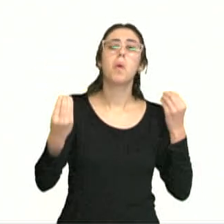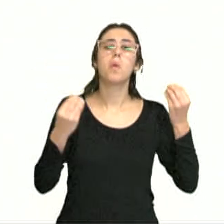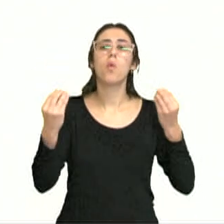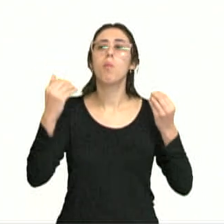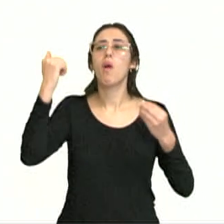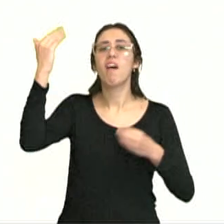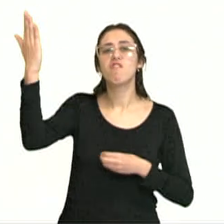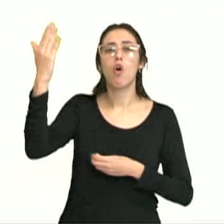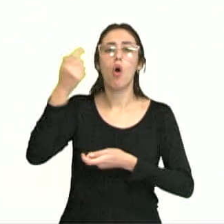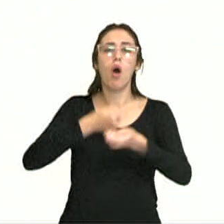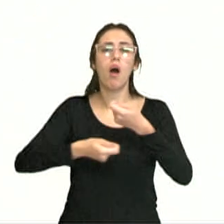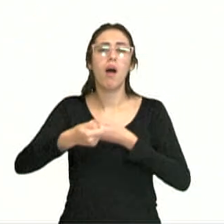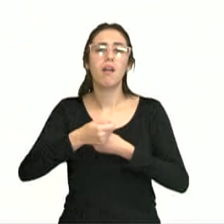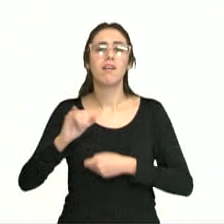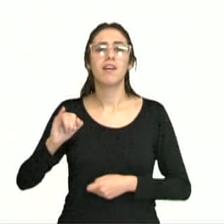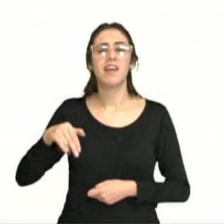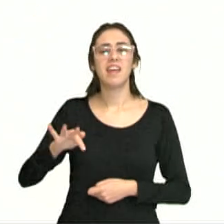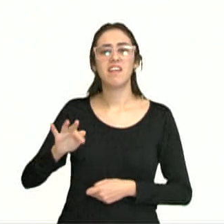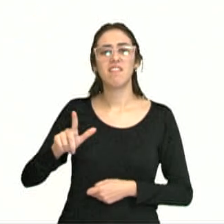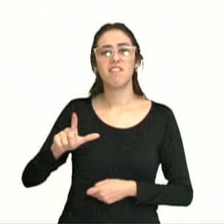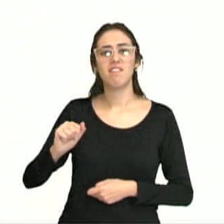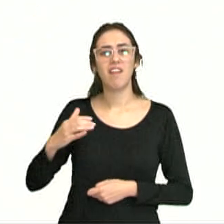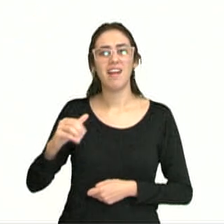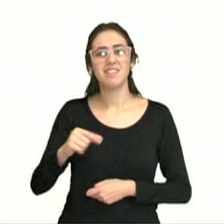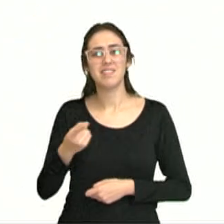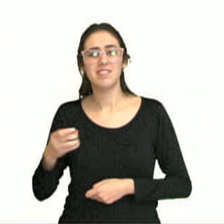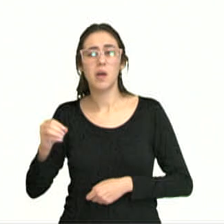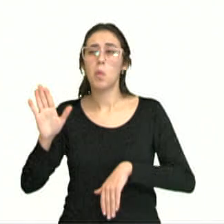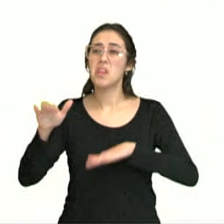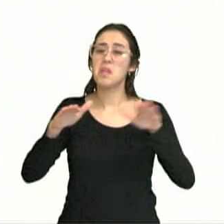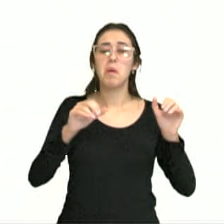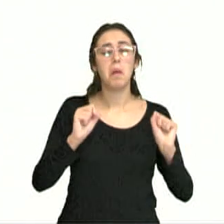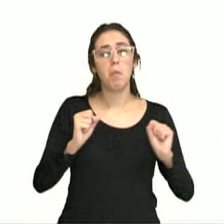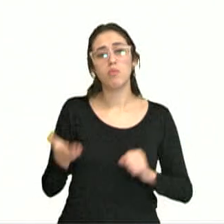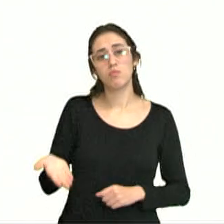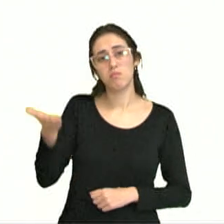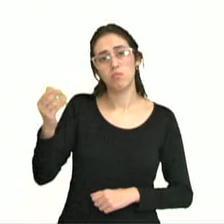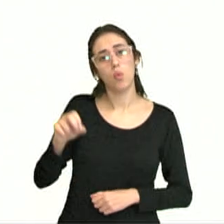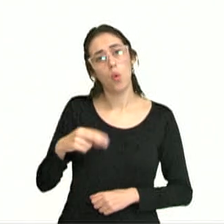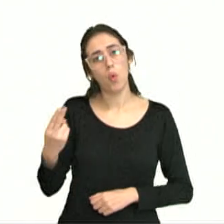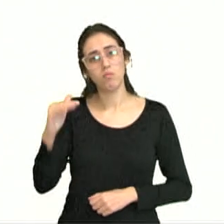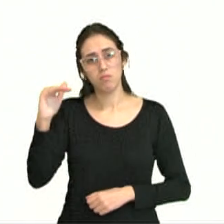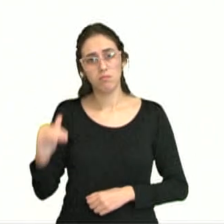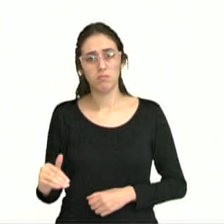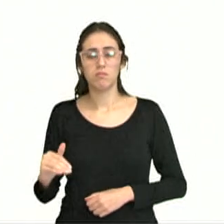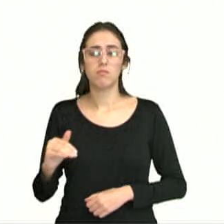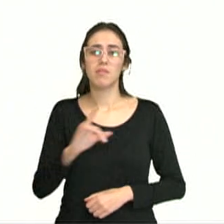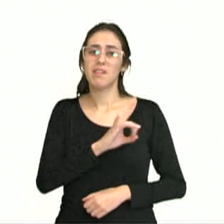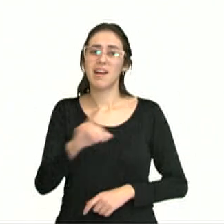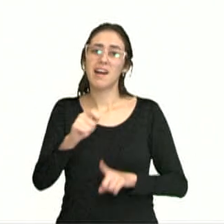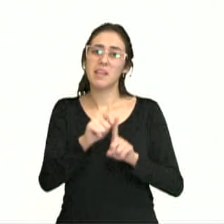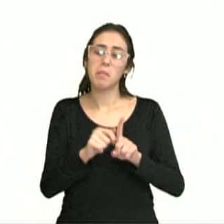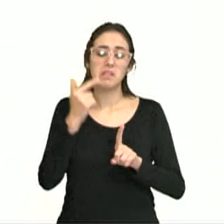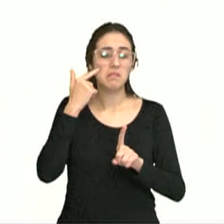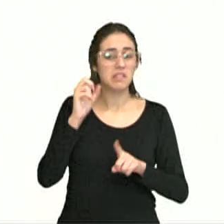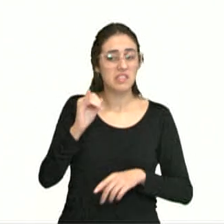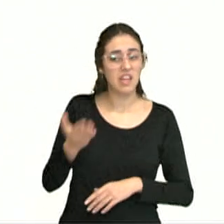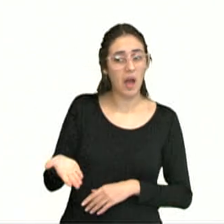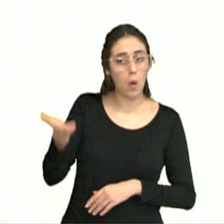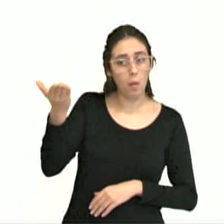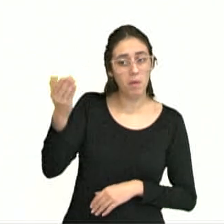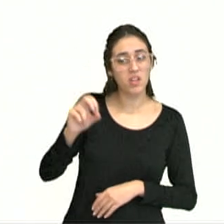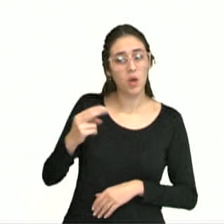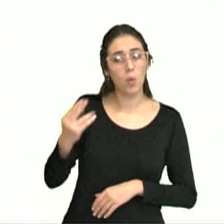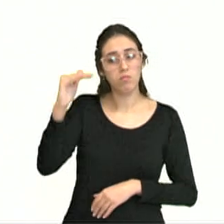externas e internas de inflação, eles podem subir ou diminuir. E a cada mês eles dizem se tem uma tendência de subida ou uma tendência